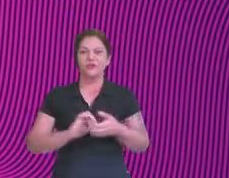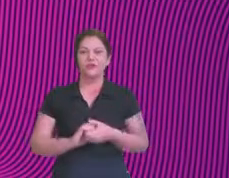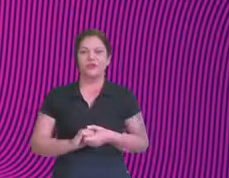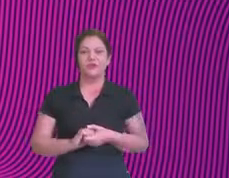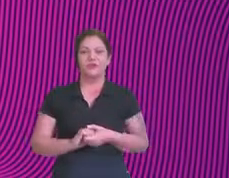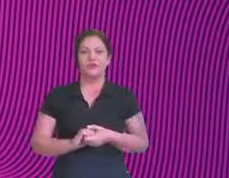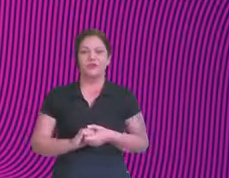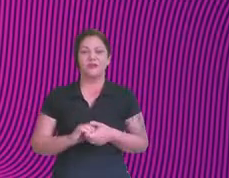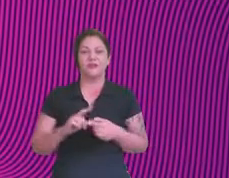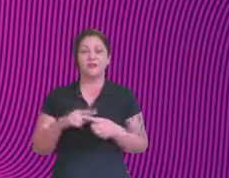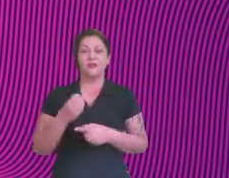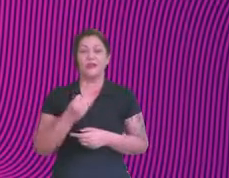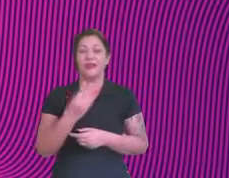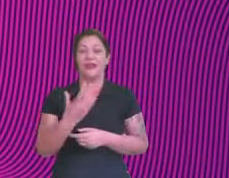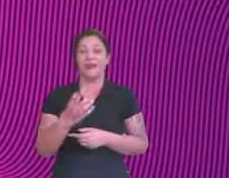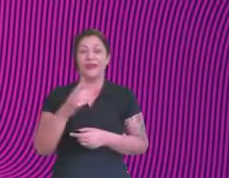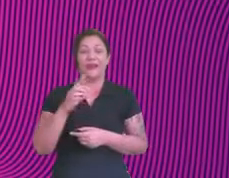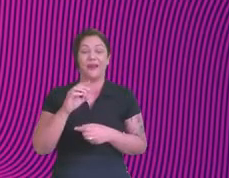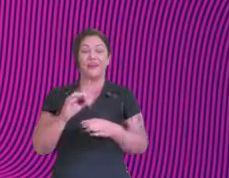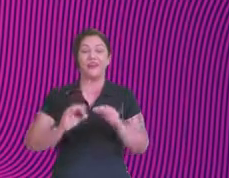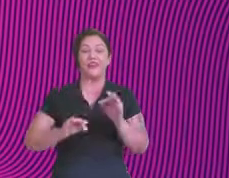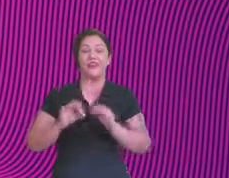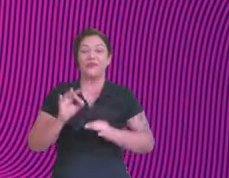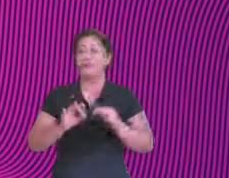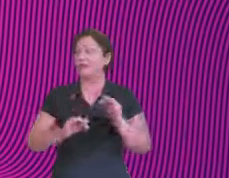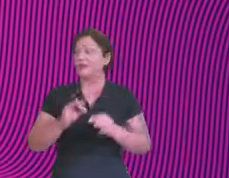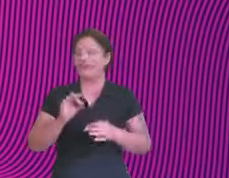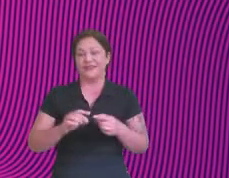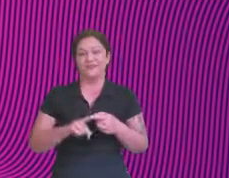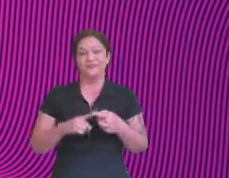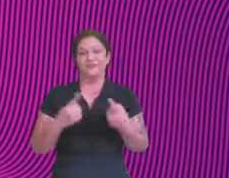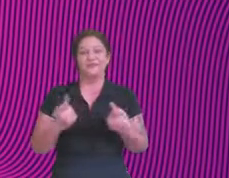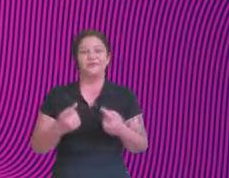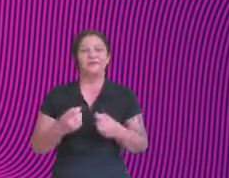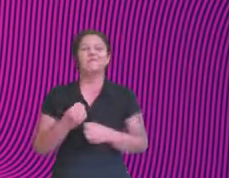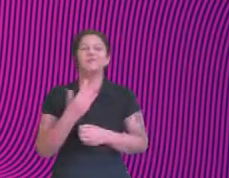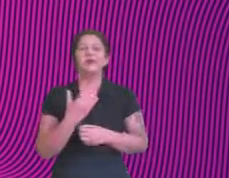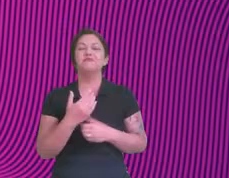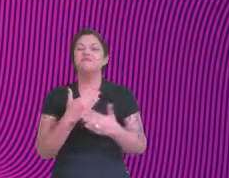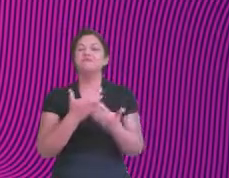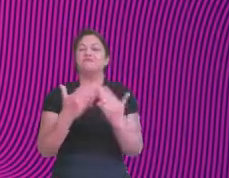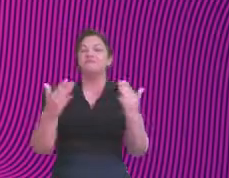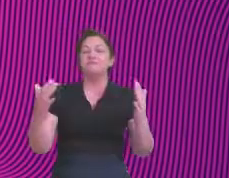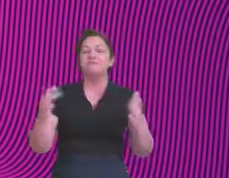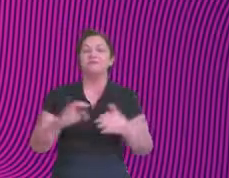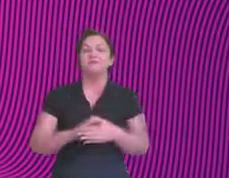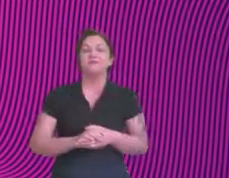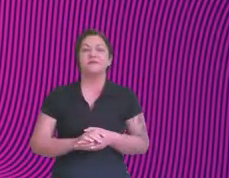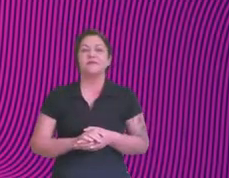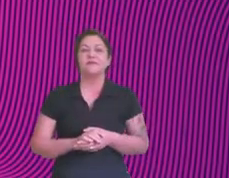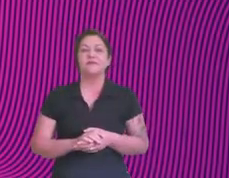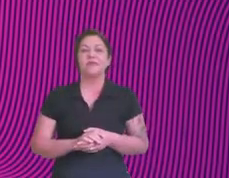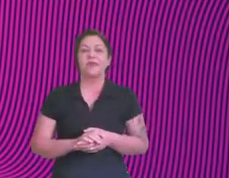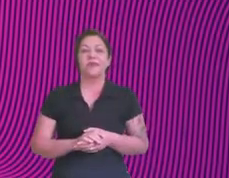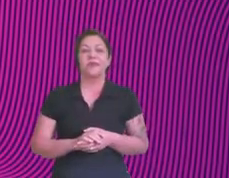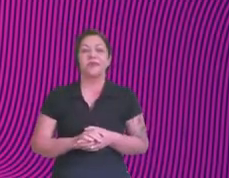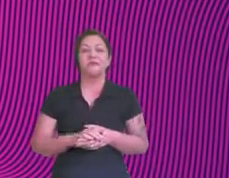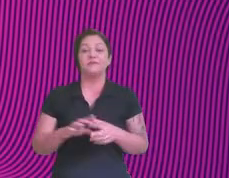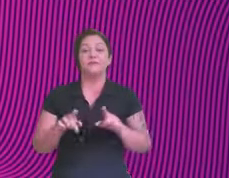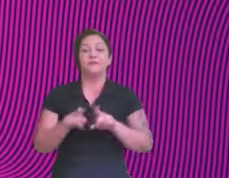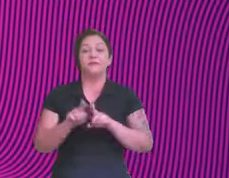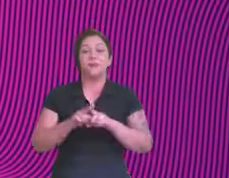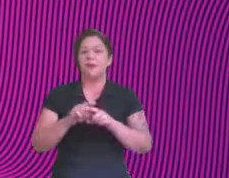Bom dia. Oi, Rodrigo. Oi, Kelly. Bom dia. Bem, Gustavo, parabéns pela apresentação, acho que foi bem